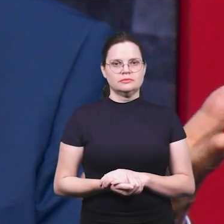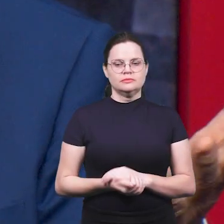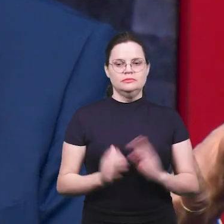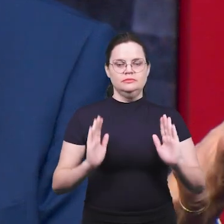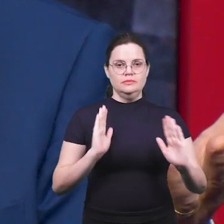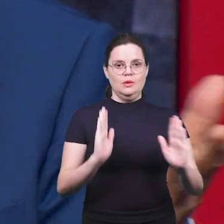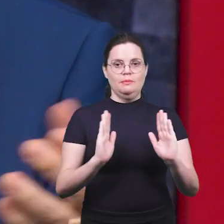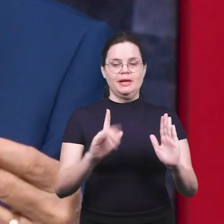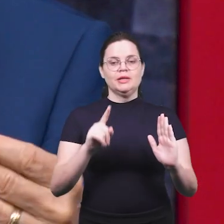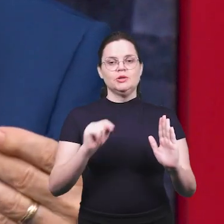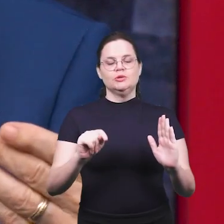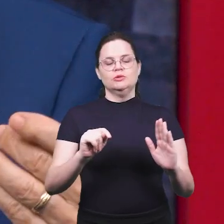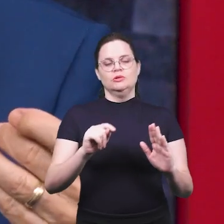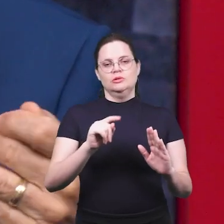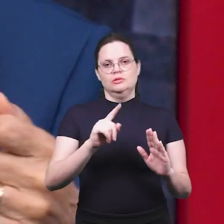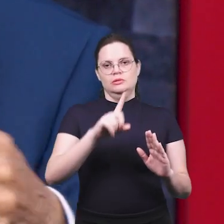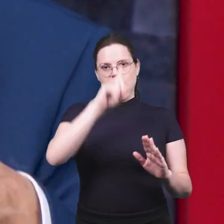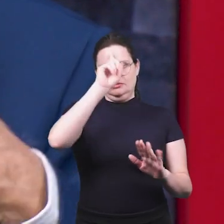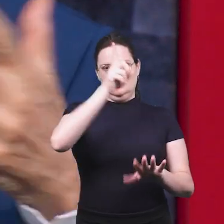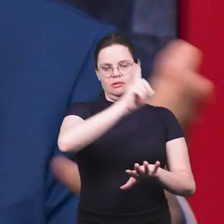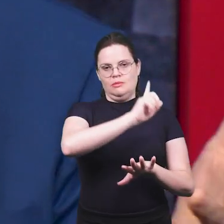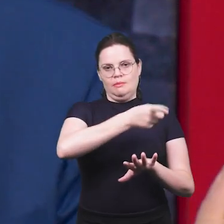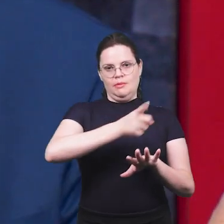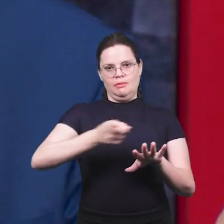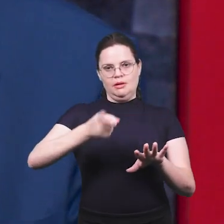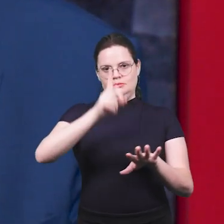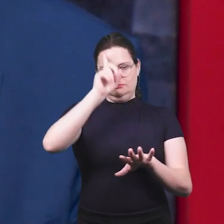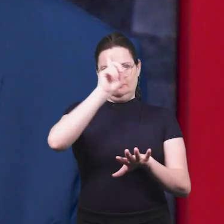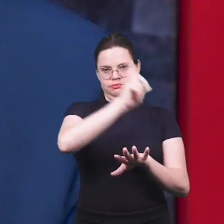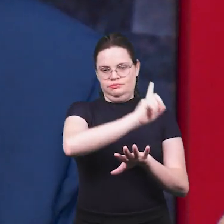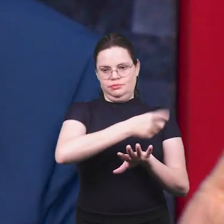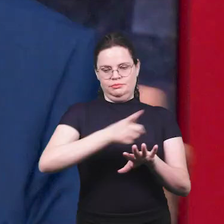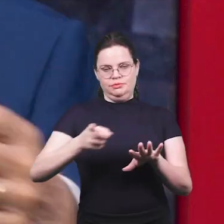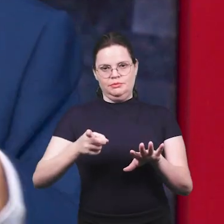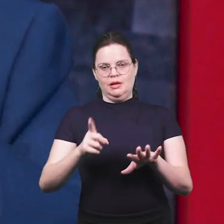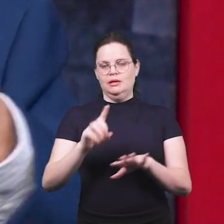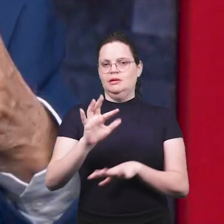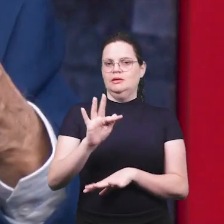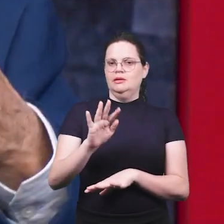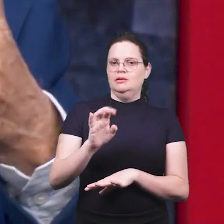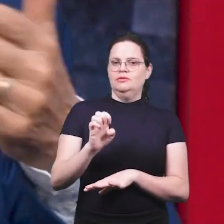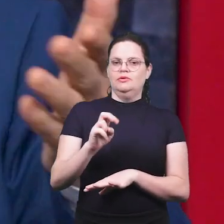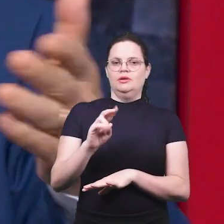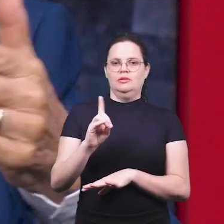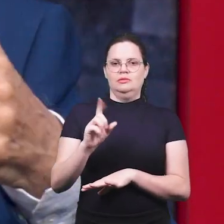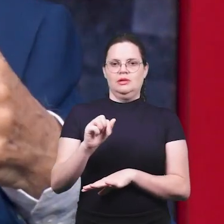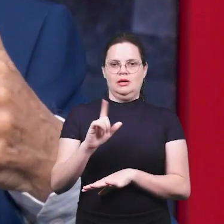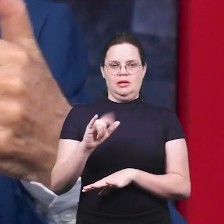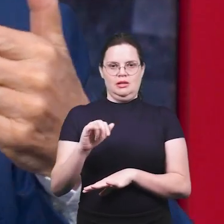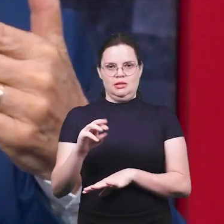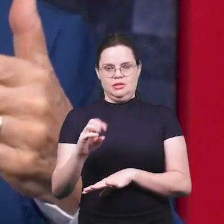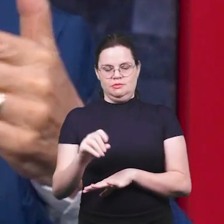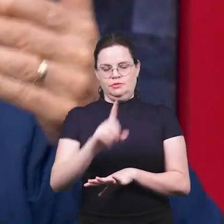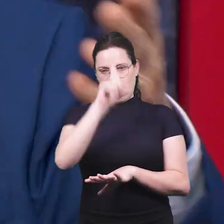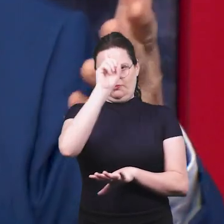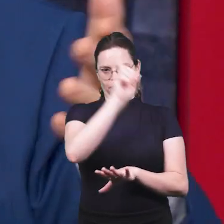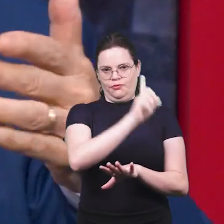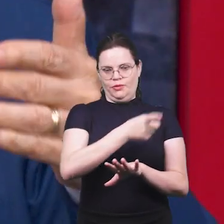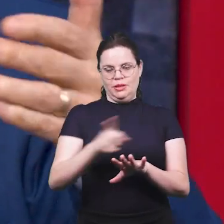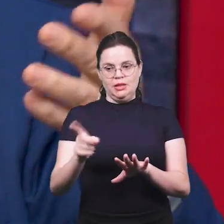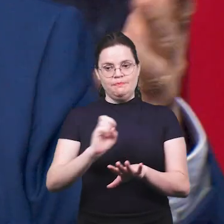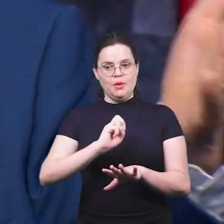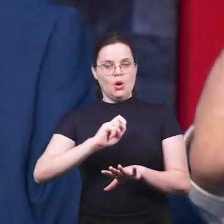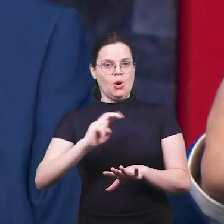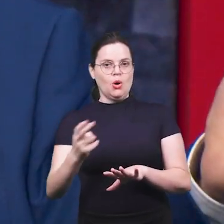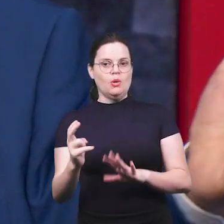né? Feudalismo ou da Igreja Imperial, porque o Papa se ficou equiparado